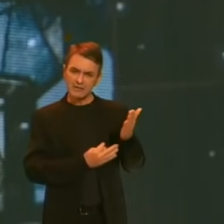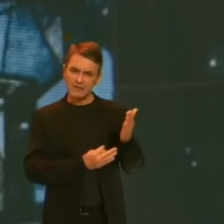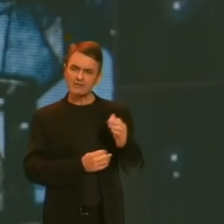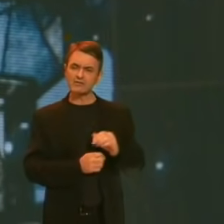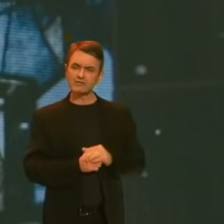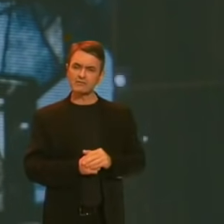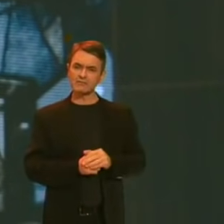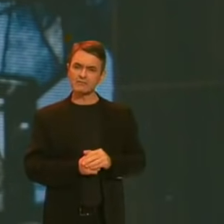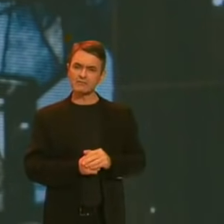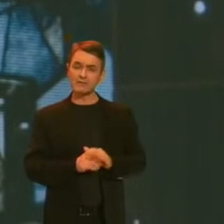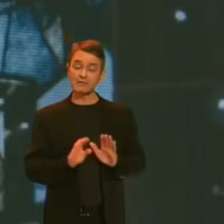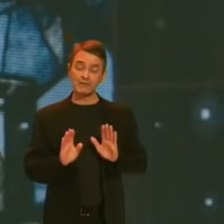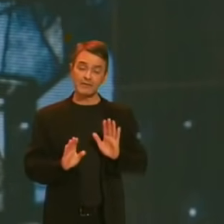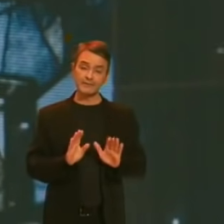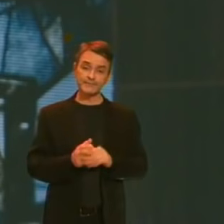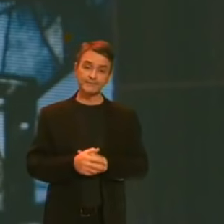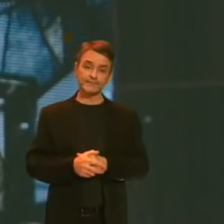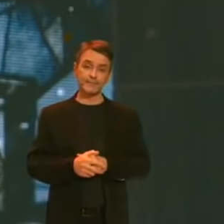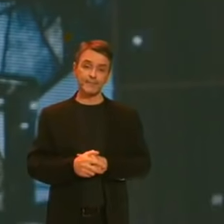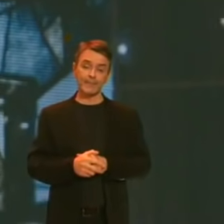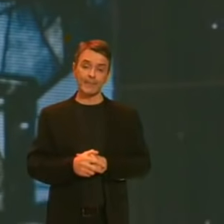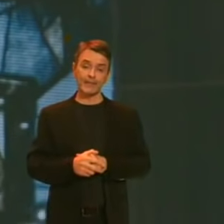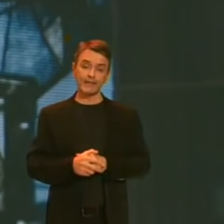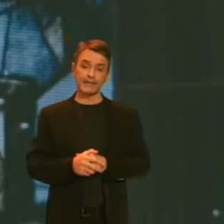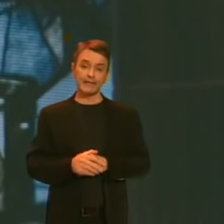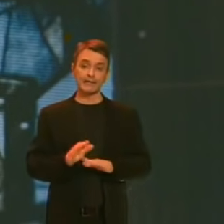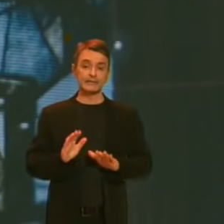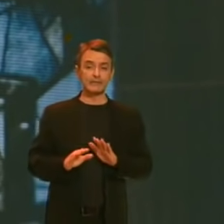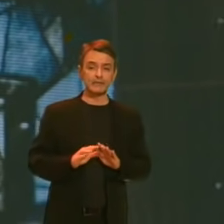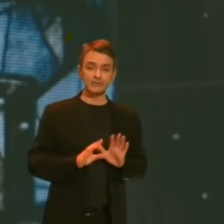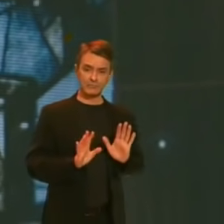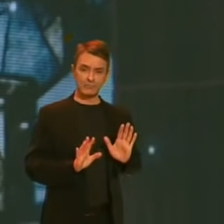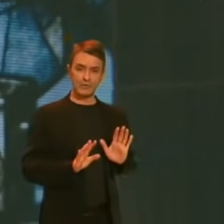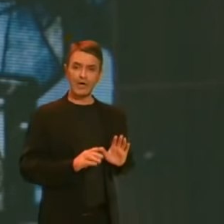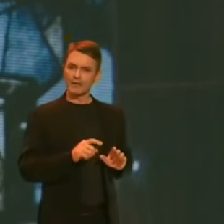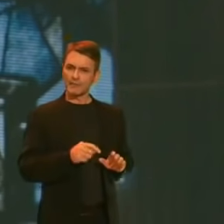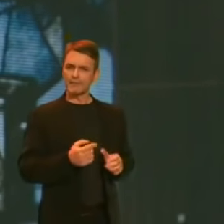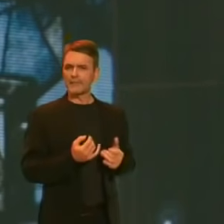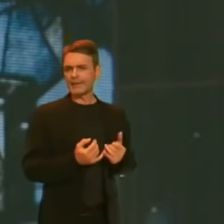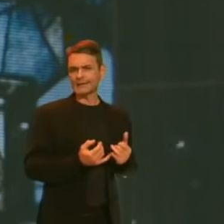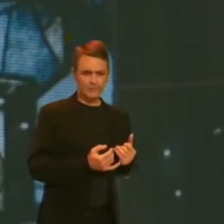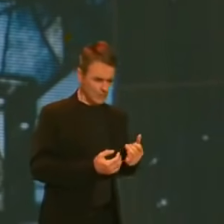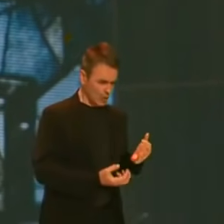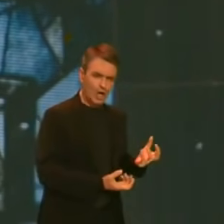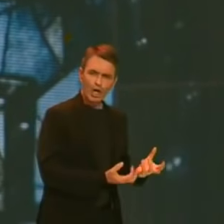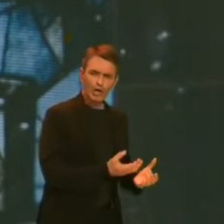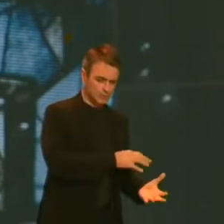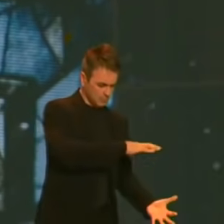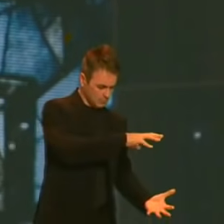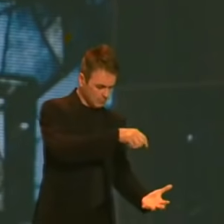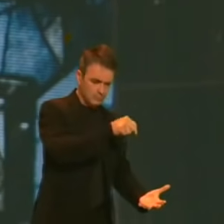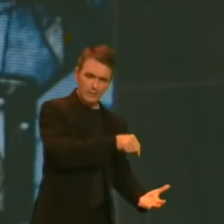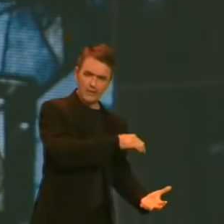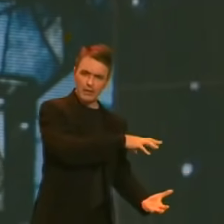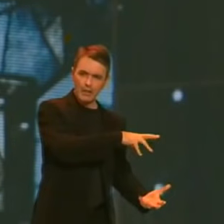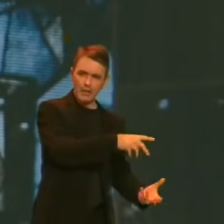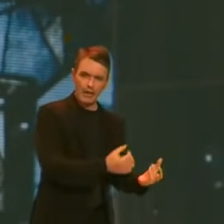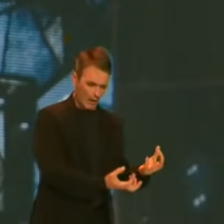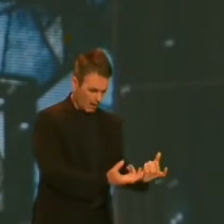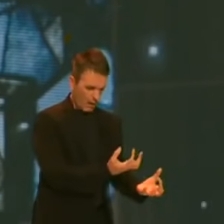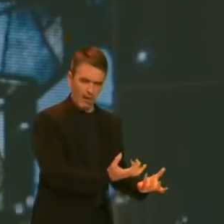profético, é que a vivência de um inferno na terra vai se tornar mais